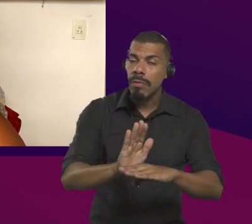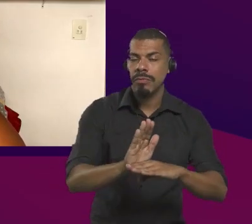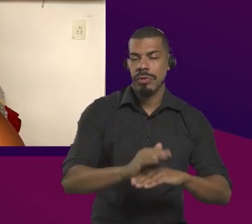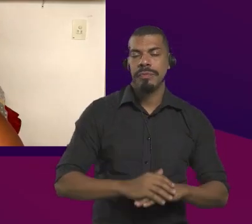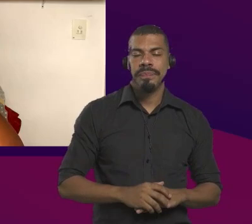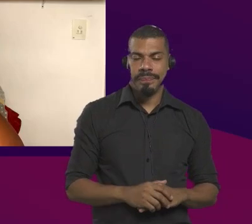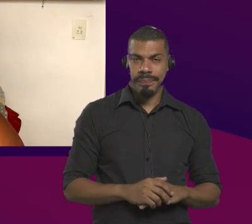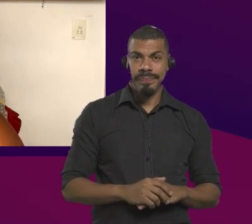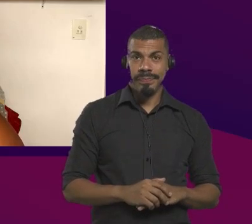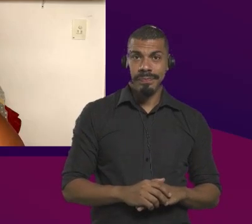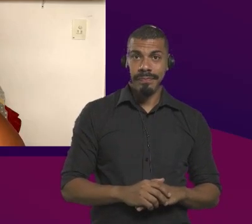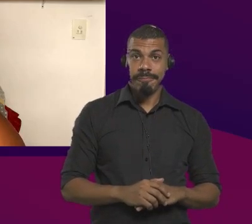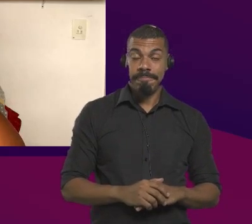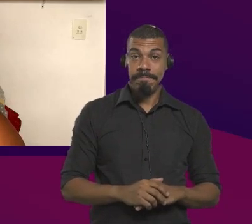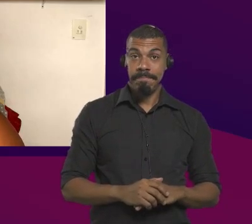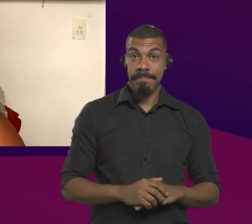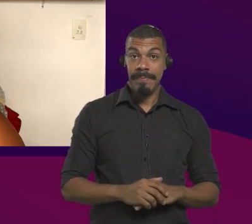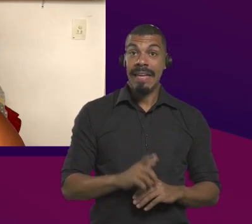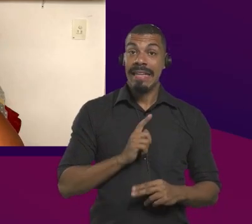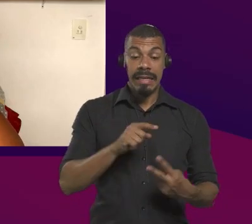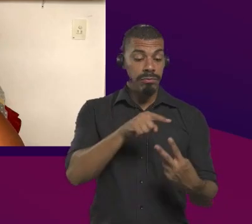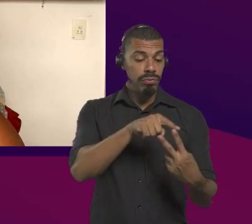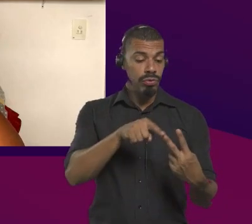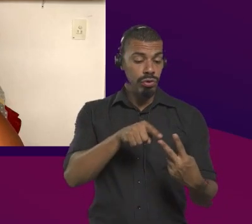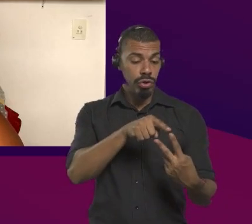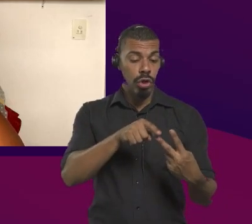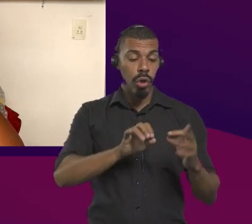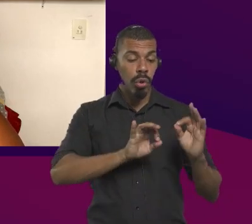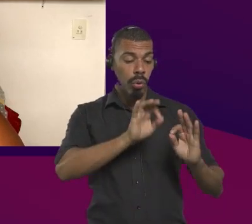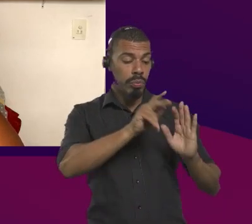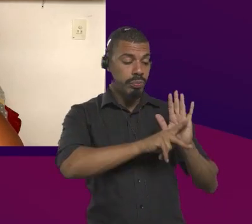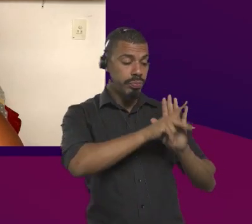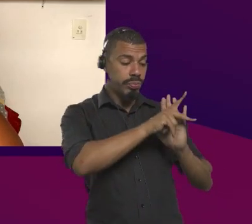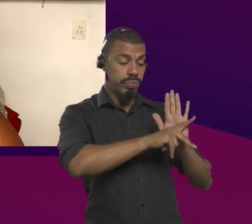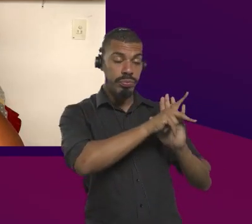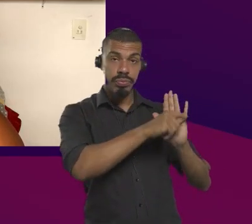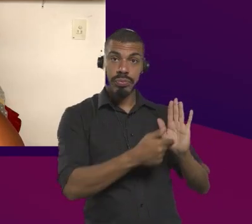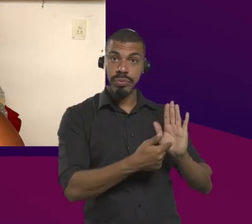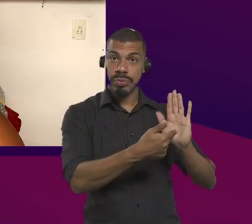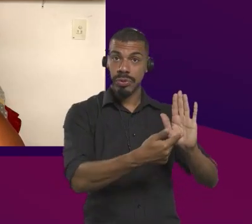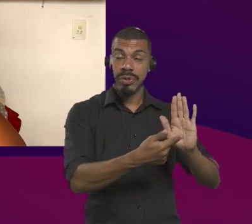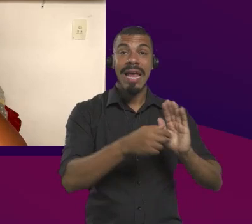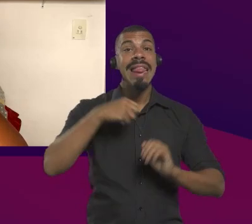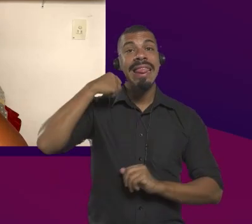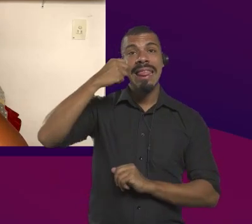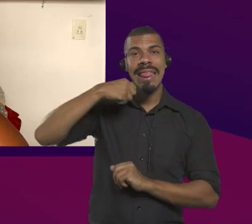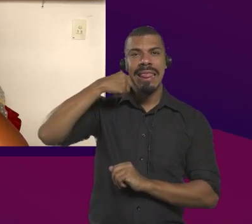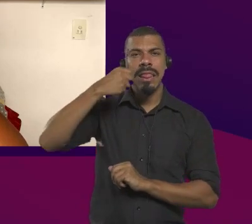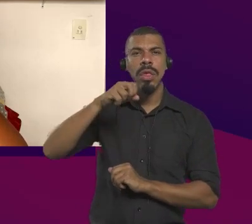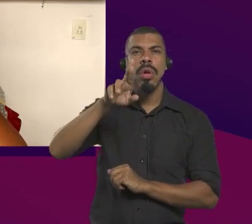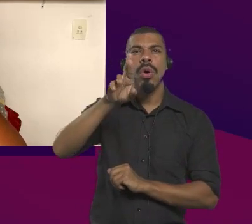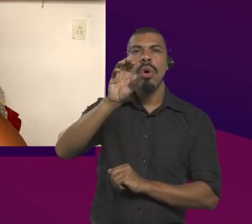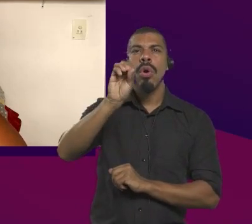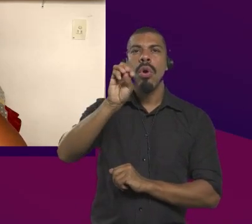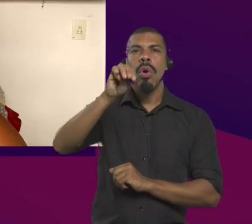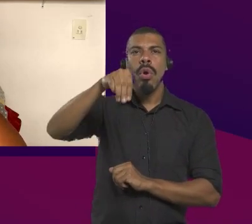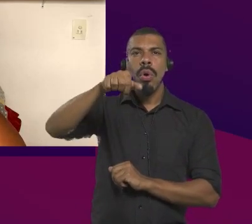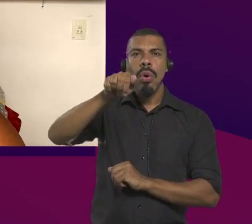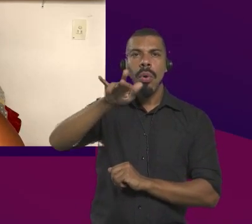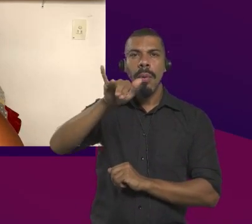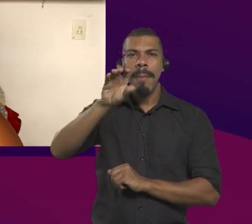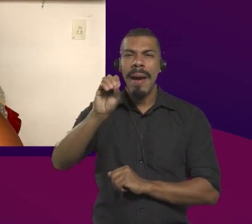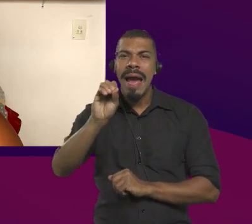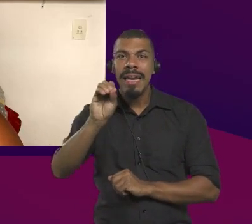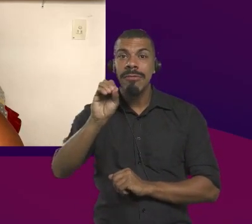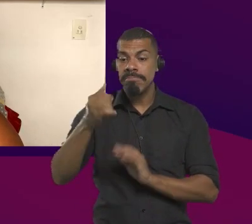fato, né? Por exemplo, tem dois projetos de lei do senador Romário aí sendo discutidos e vi muito pouca gente falando